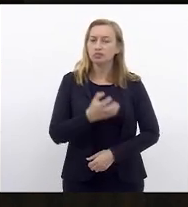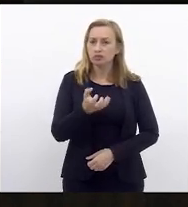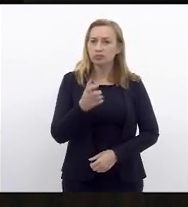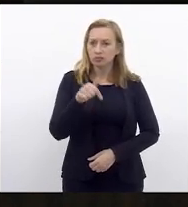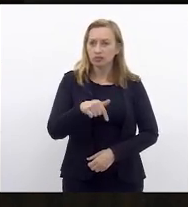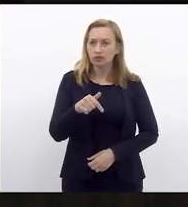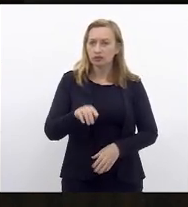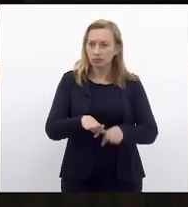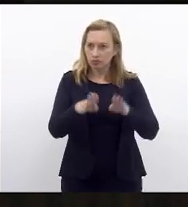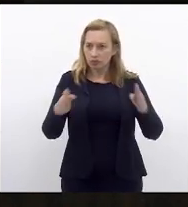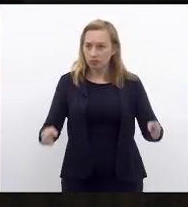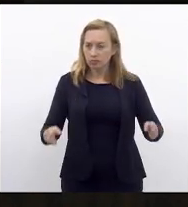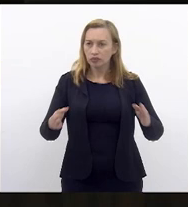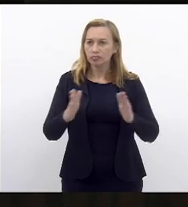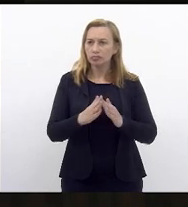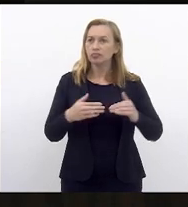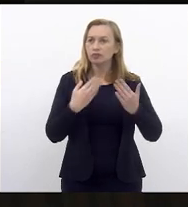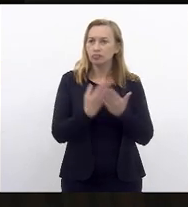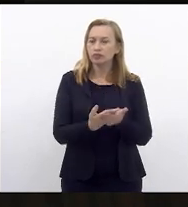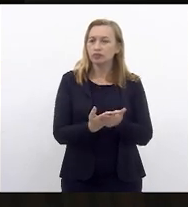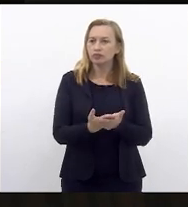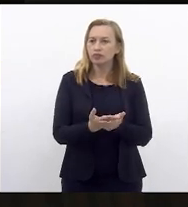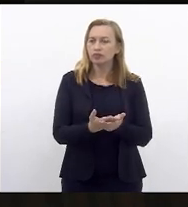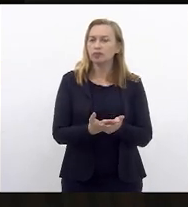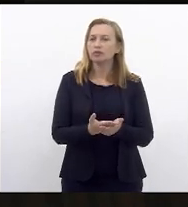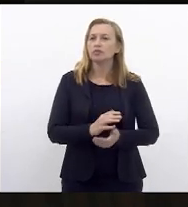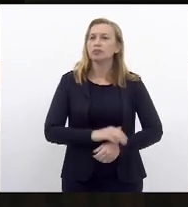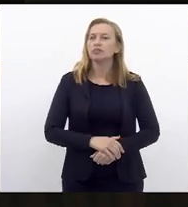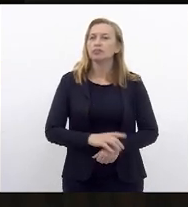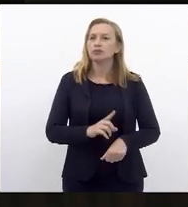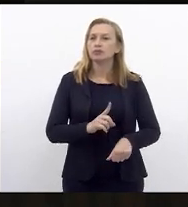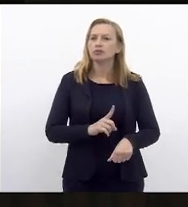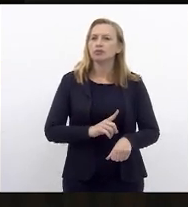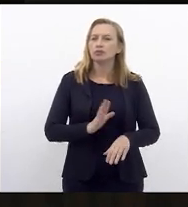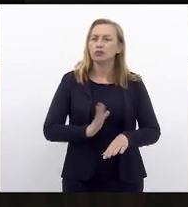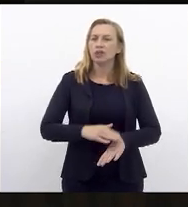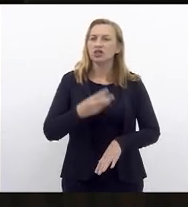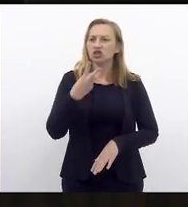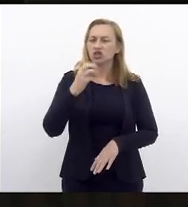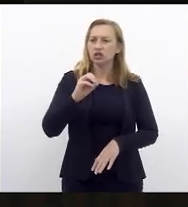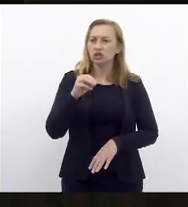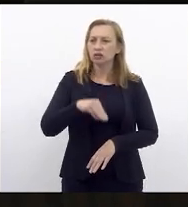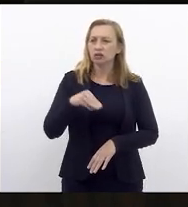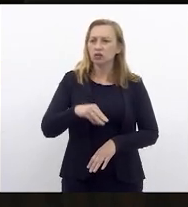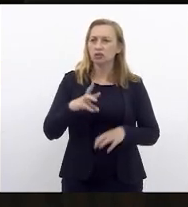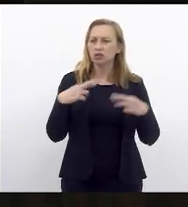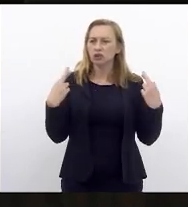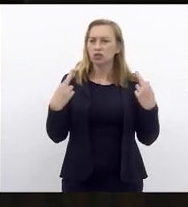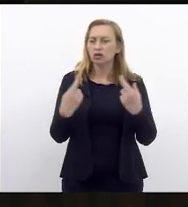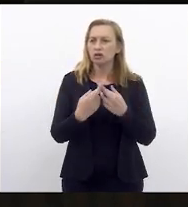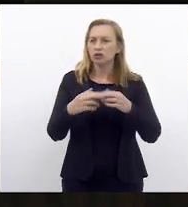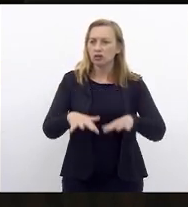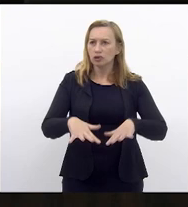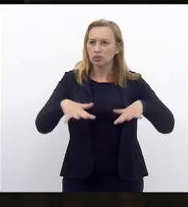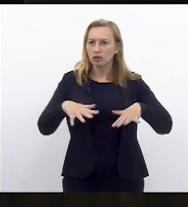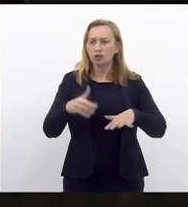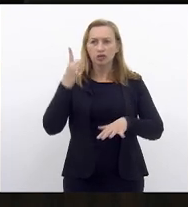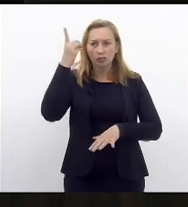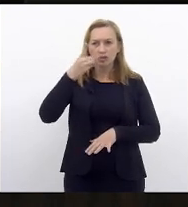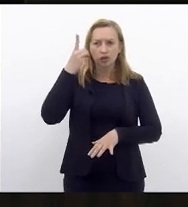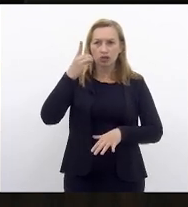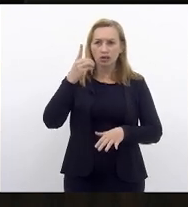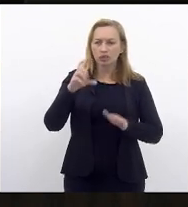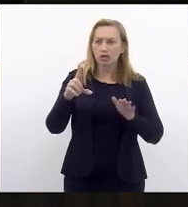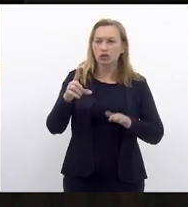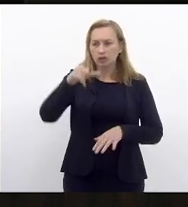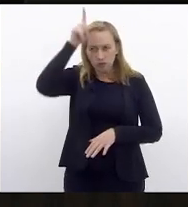há sobre a mesa requerimento, requer na forma regimental a prorrogação por mais 30 minutos da presente sessão, deputado Luiz Paulo. Os senhores que aprovam,